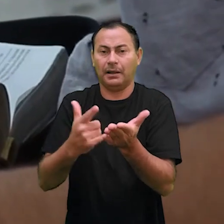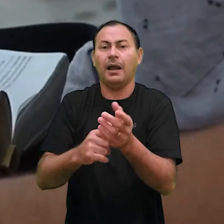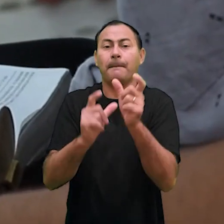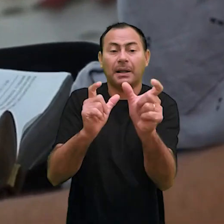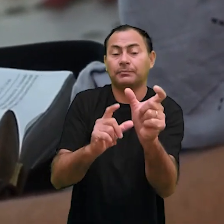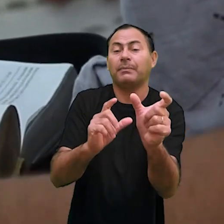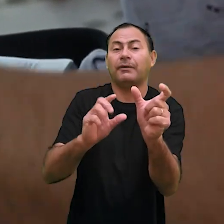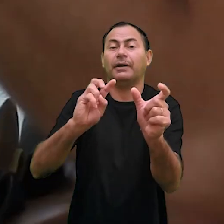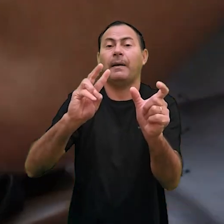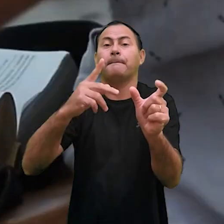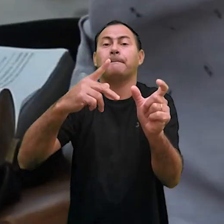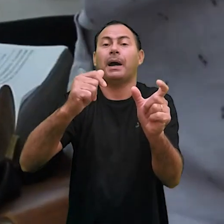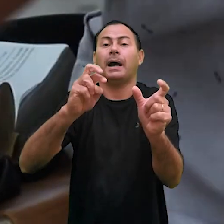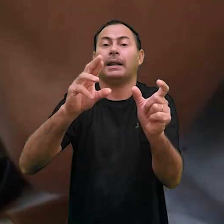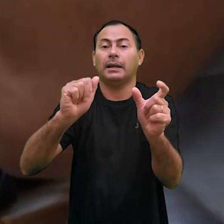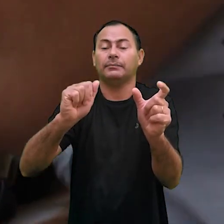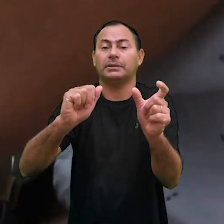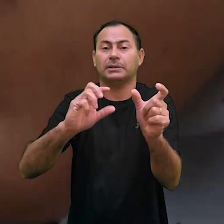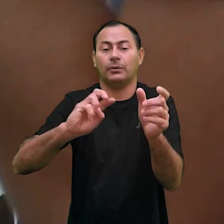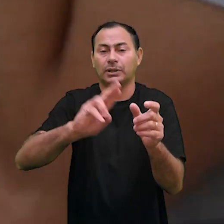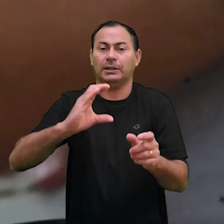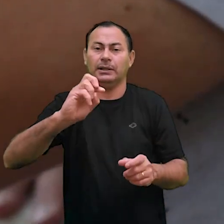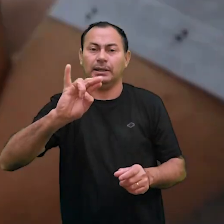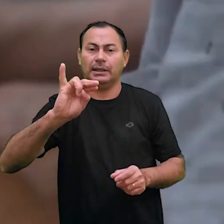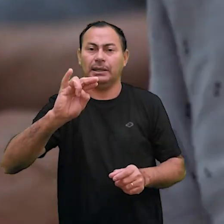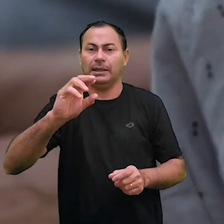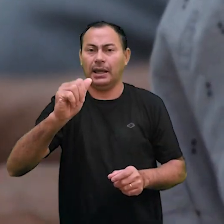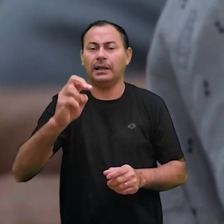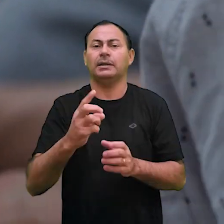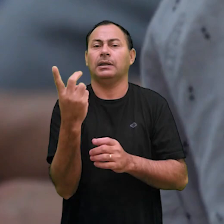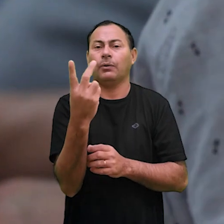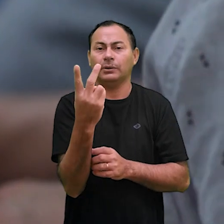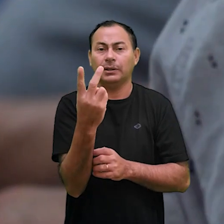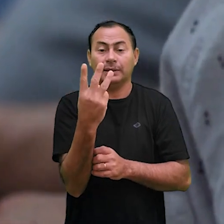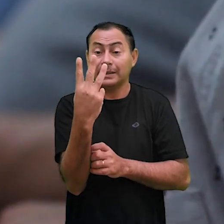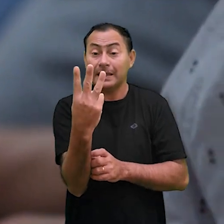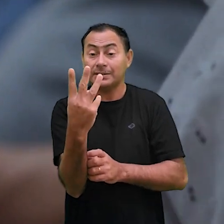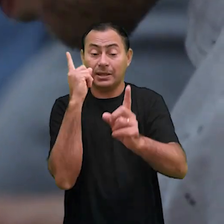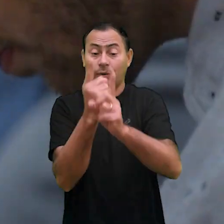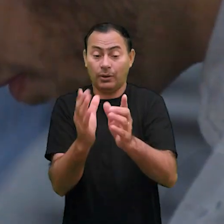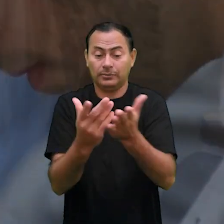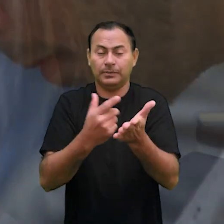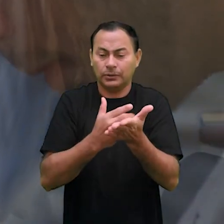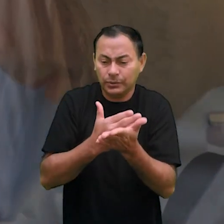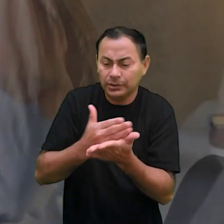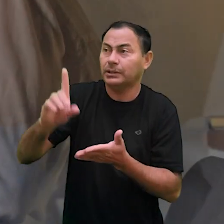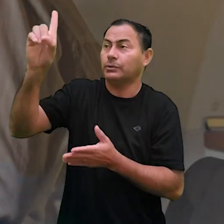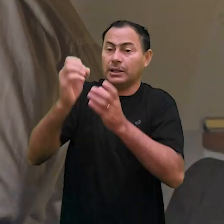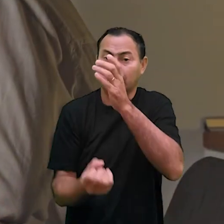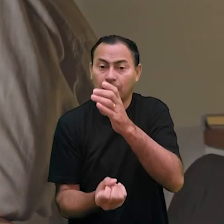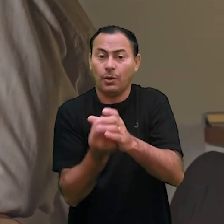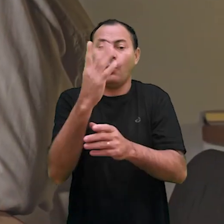palavra hebraica bara. E essa palavra bara, a palavra usada para criar, só é encontrada 3 vezes nesse relato da